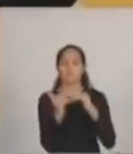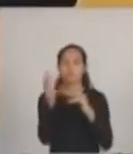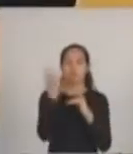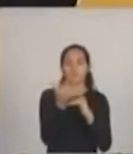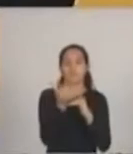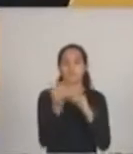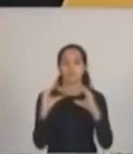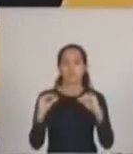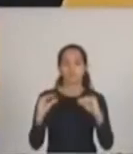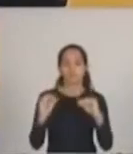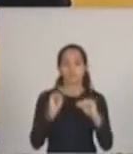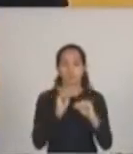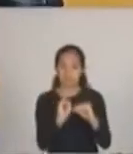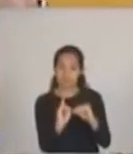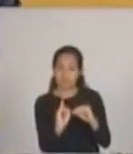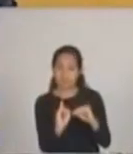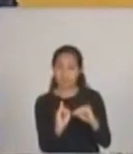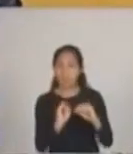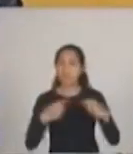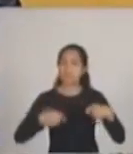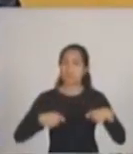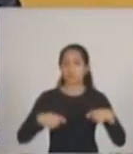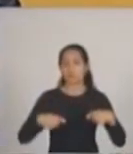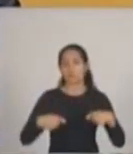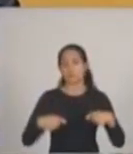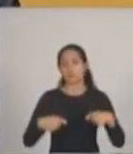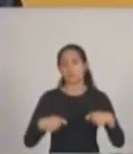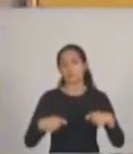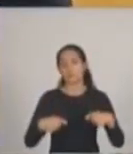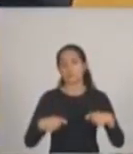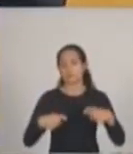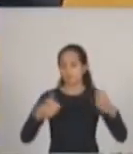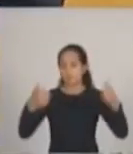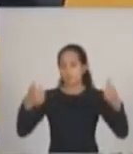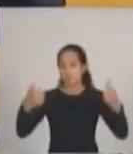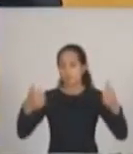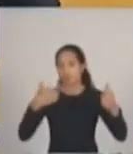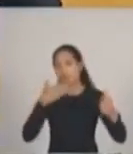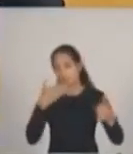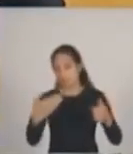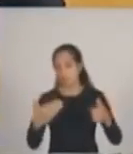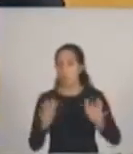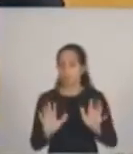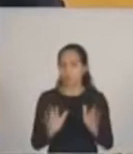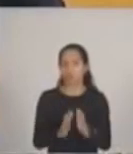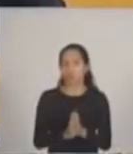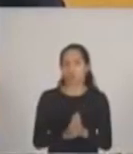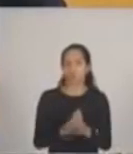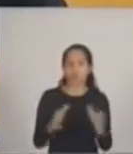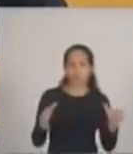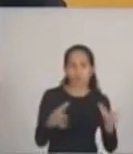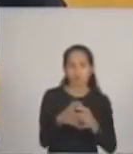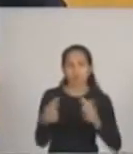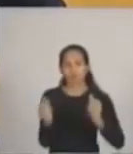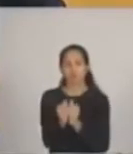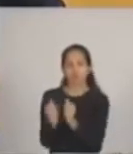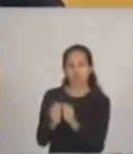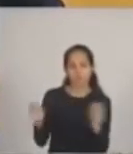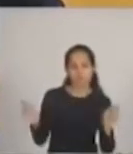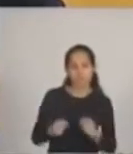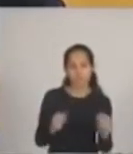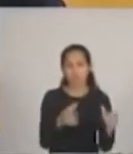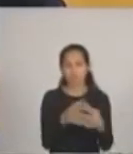se precisar, eu acatar a sugestão de Vossa Excelência. Muito obrigado, senhor. Peço à Comissão de Finanças se pode fazer conjunto. Deputado Freitas, pode ser conjunto?